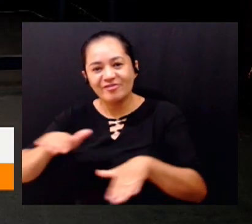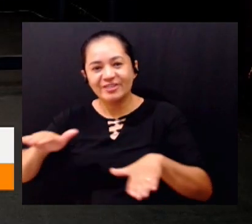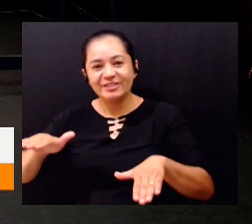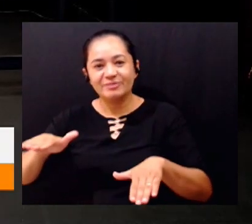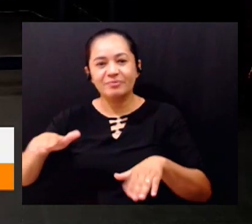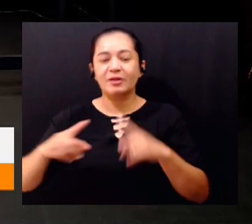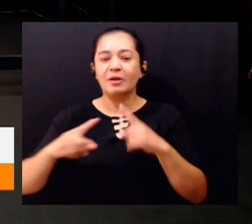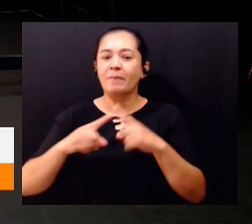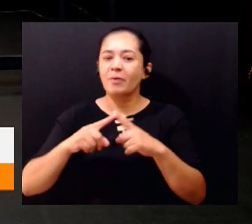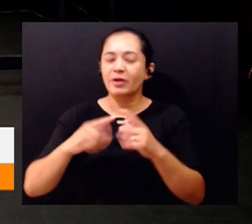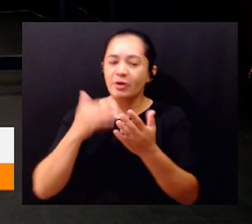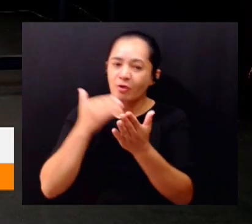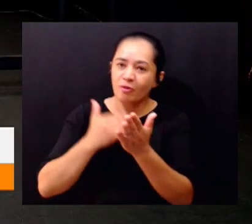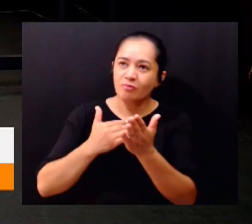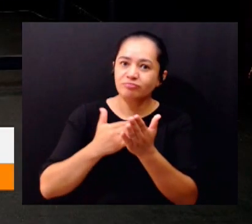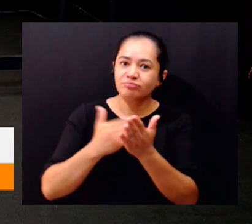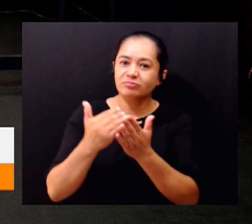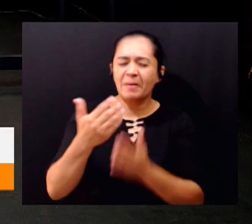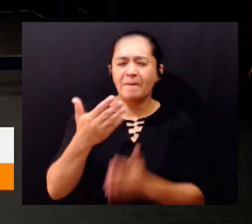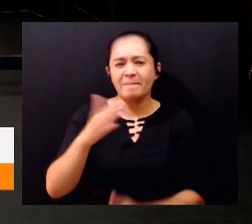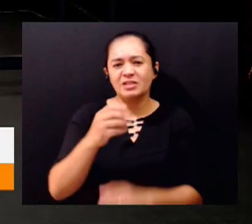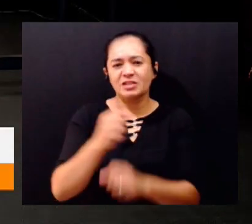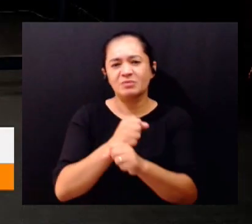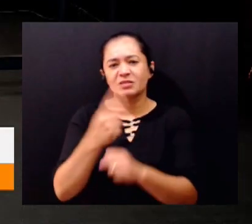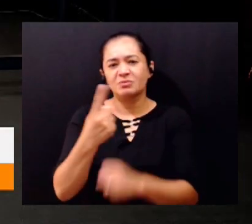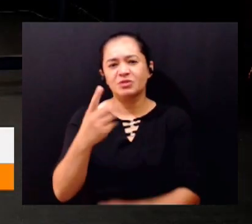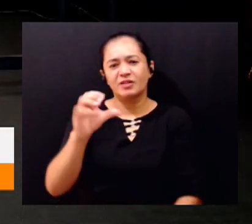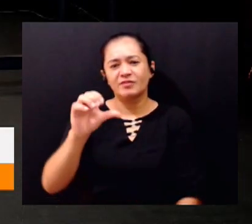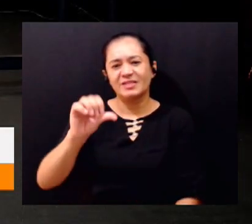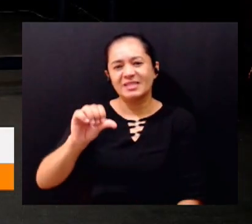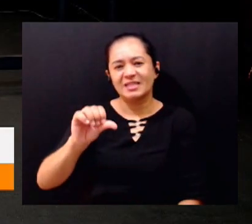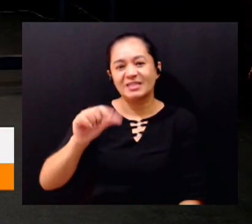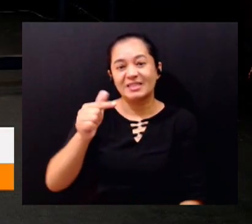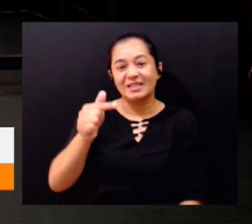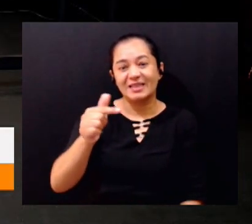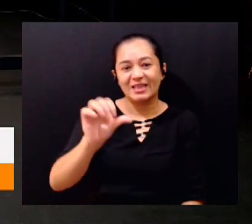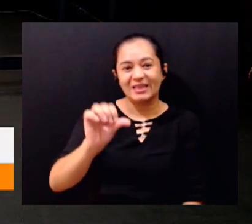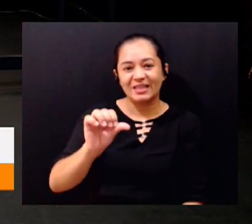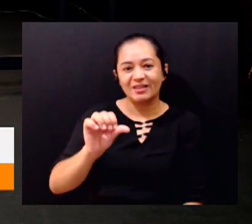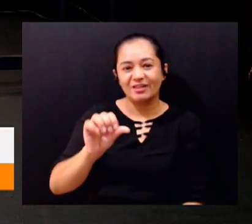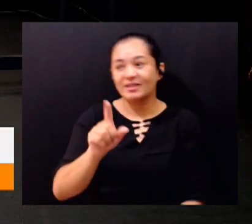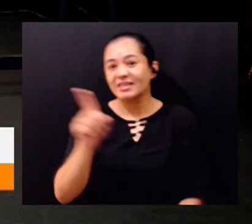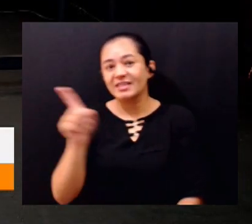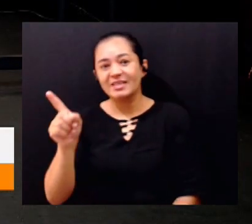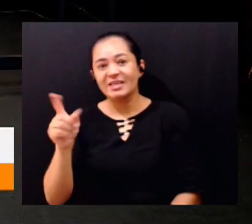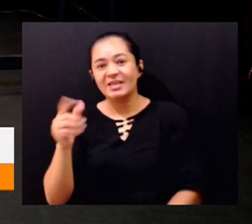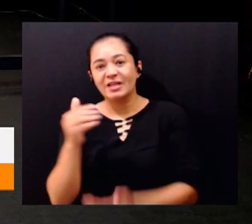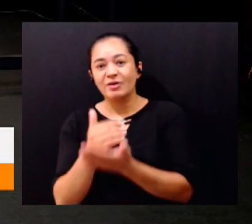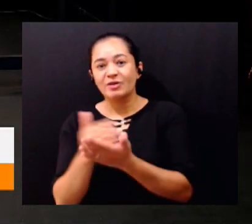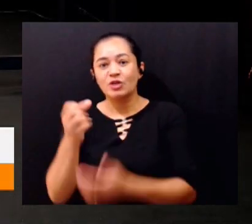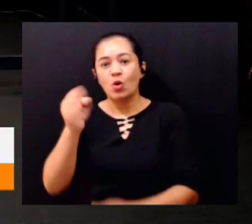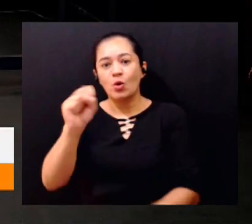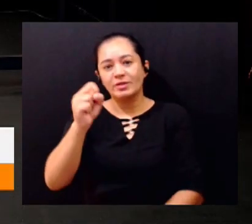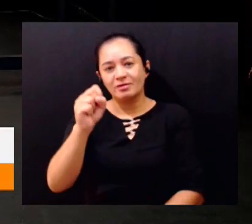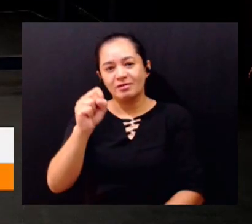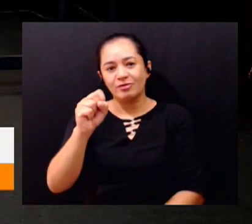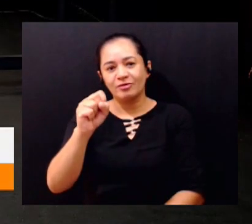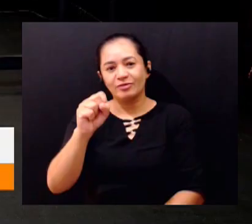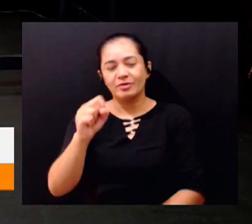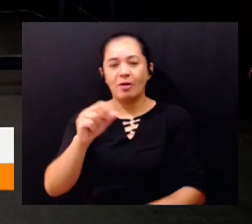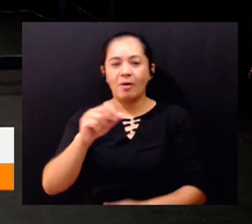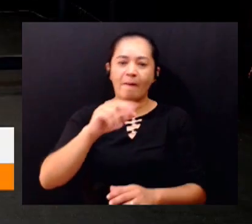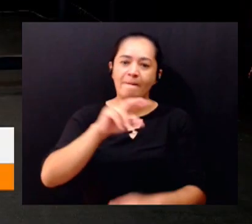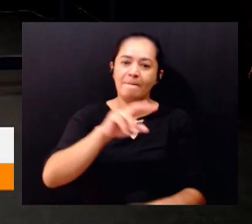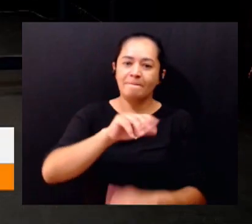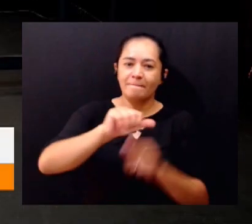em 79 até 82. Uhum. E ele pegou a fase da Abril, que foi em 88. Então mudou a editora e mudou o estilo.